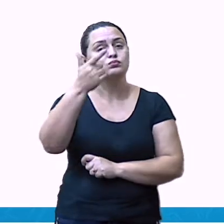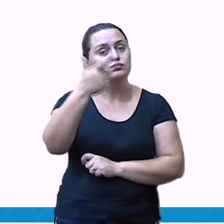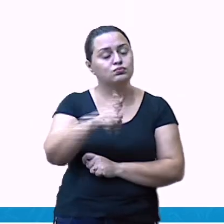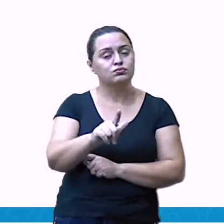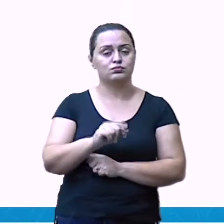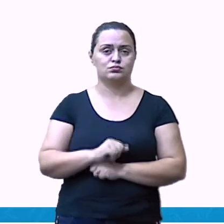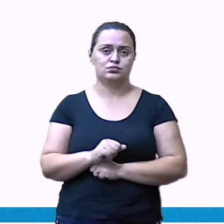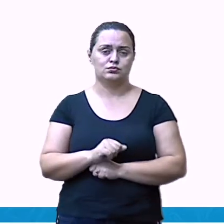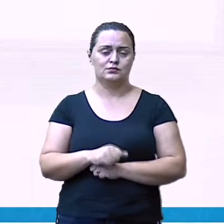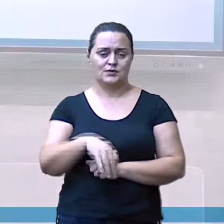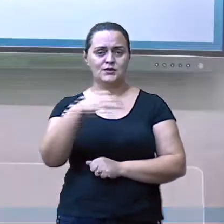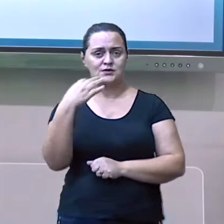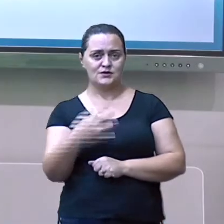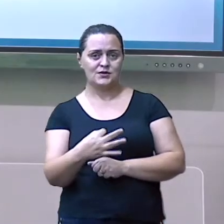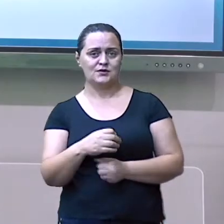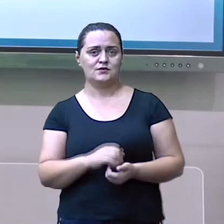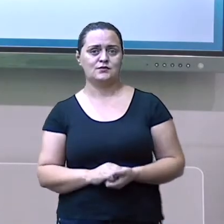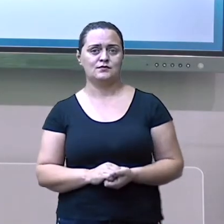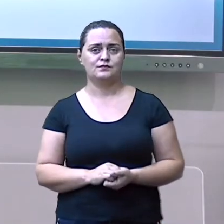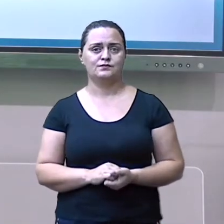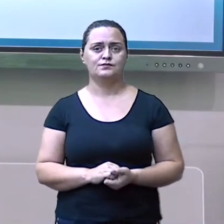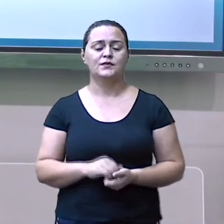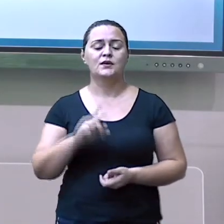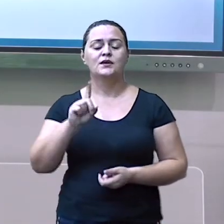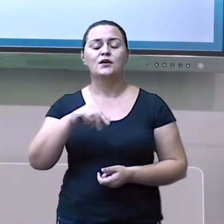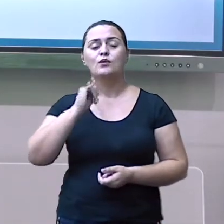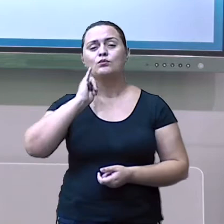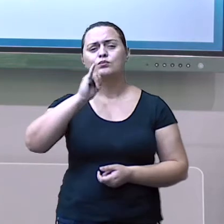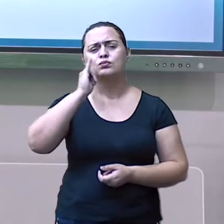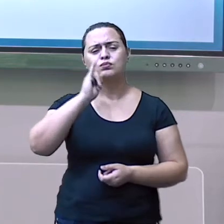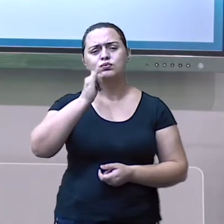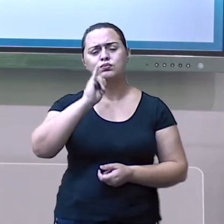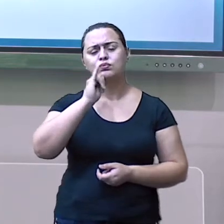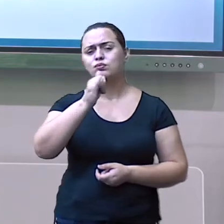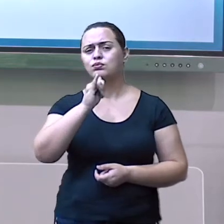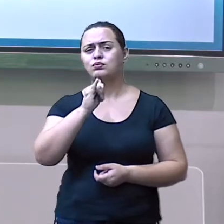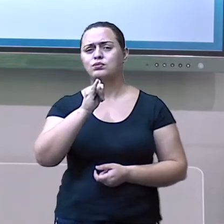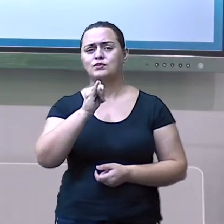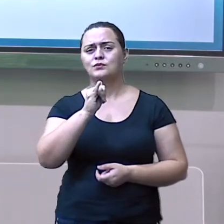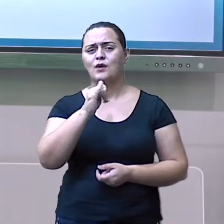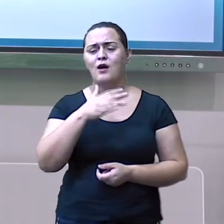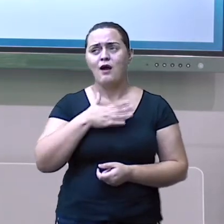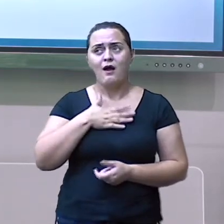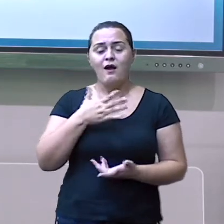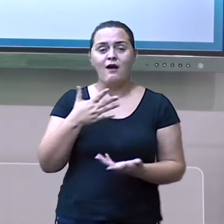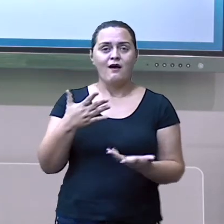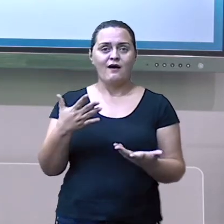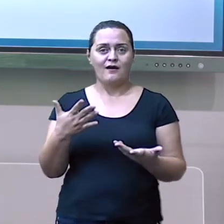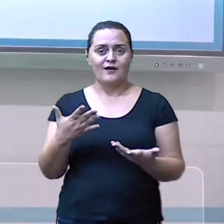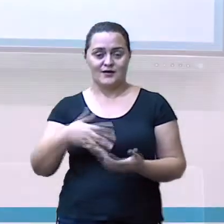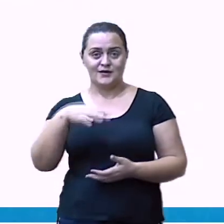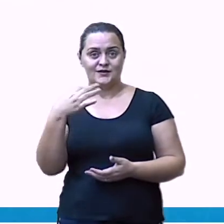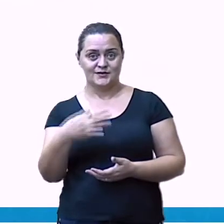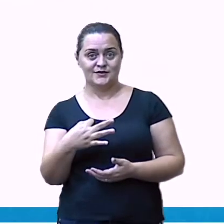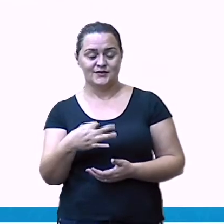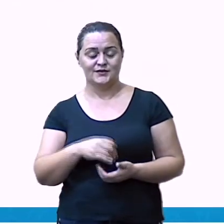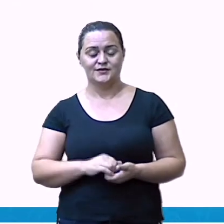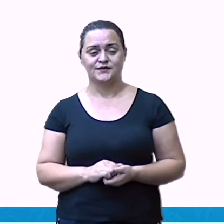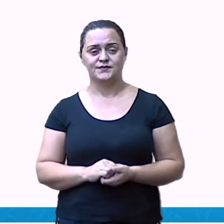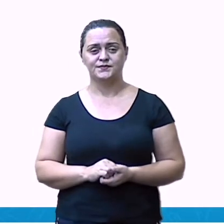transformou num conto de encantamento. Encantou mesmo, né? Então vamos